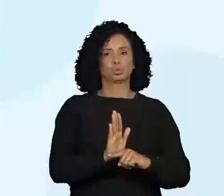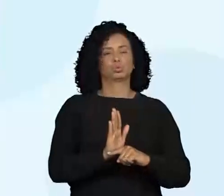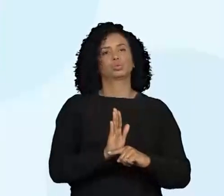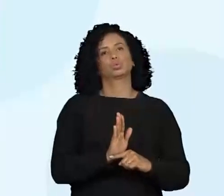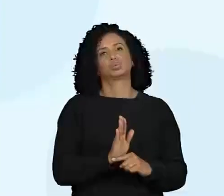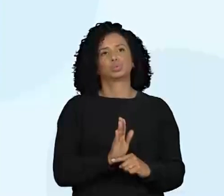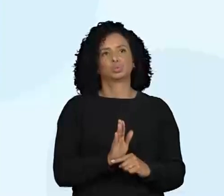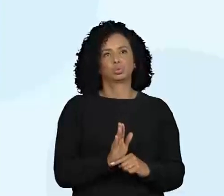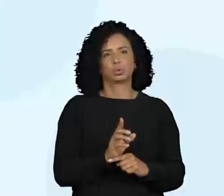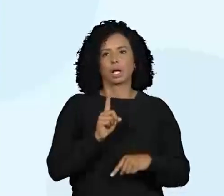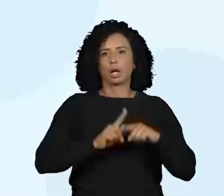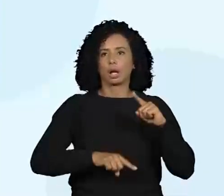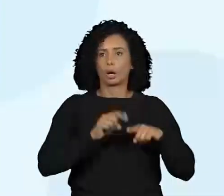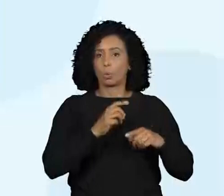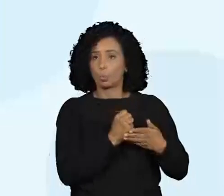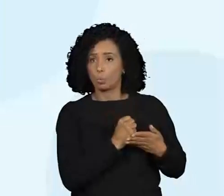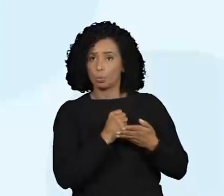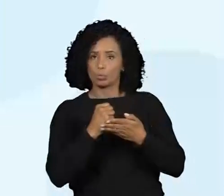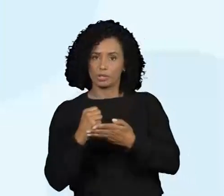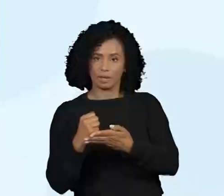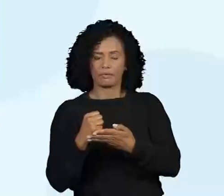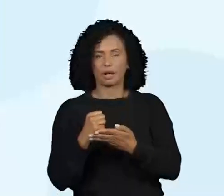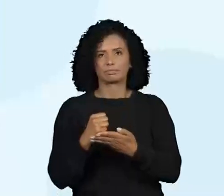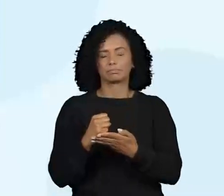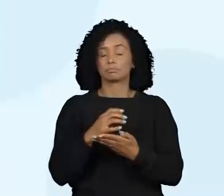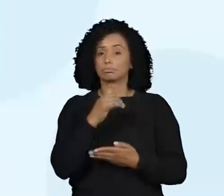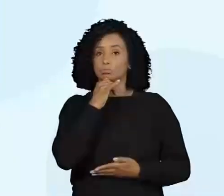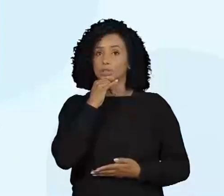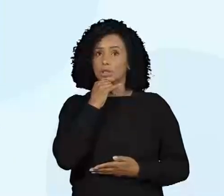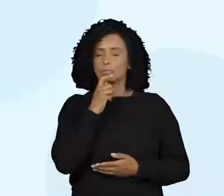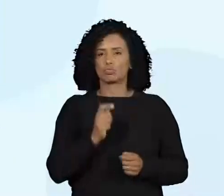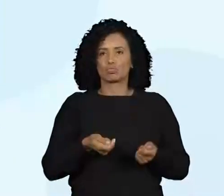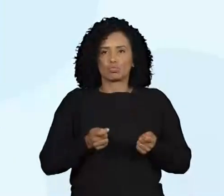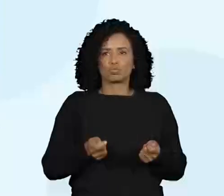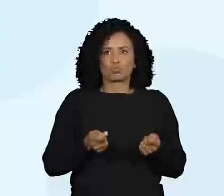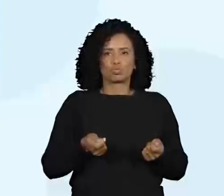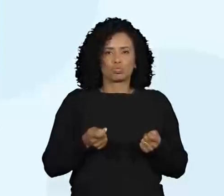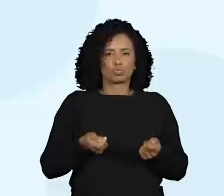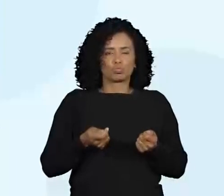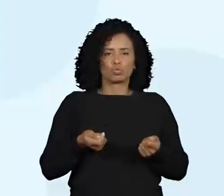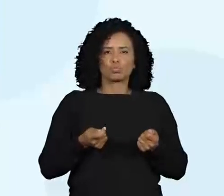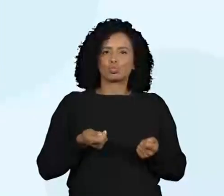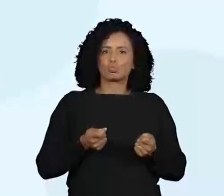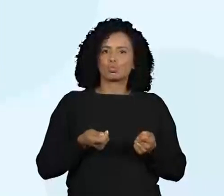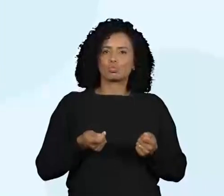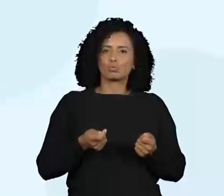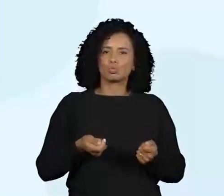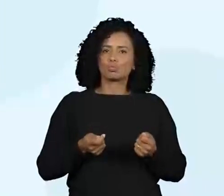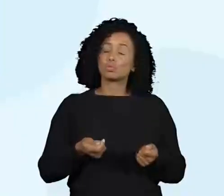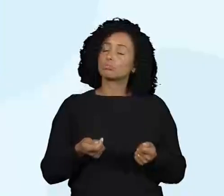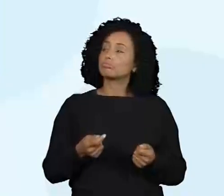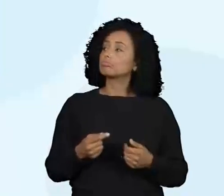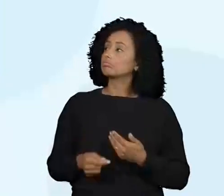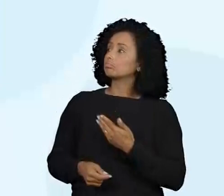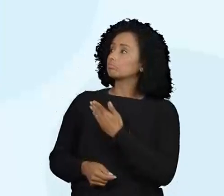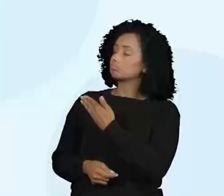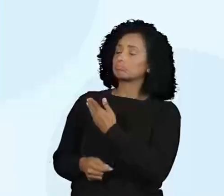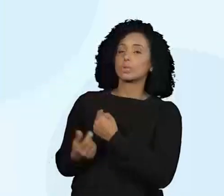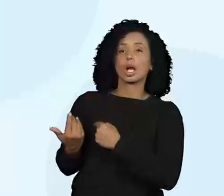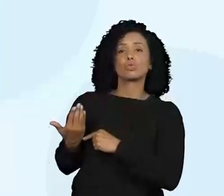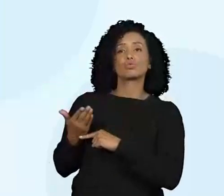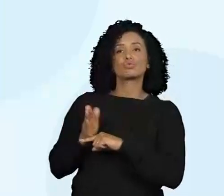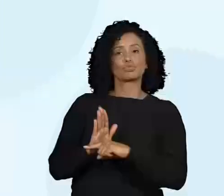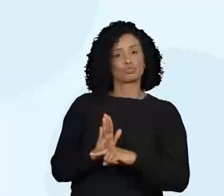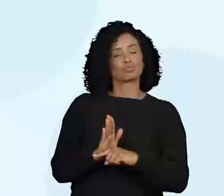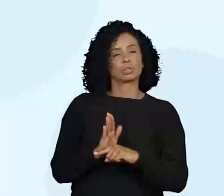mover transportes. A carroça é o meio de transporte que antecede o advento dos